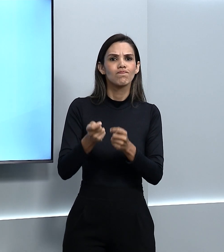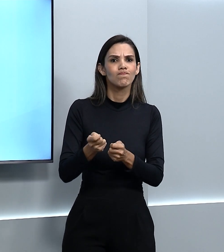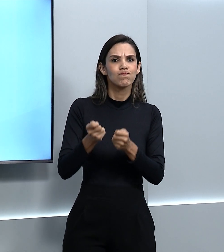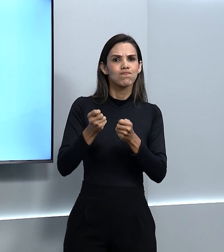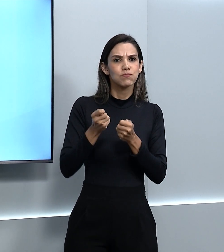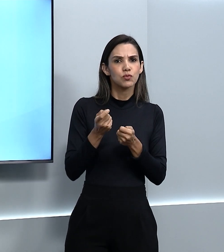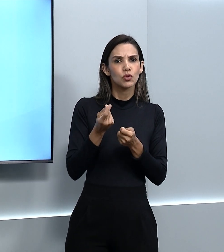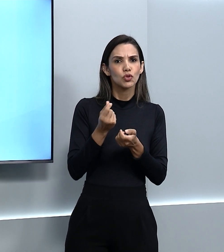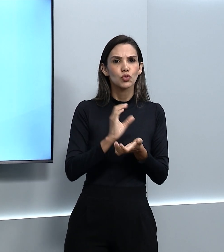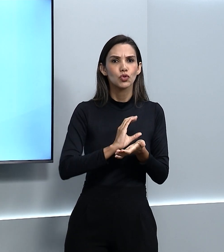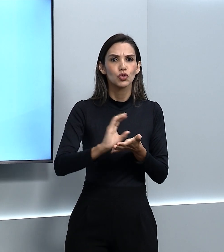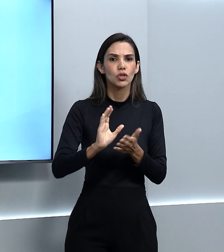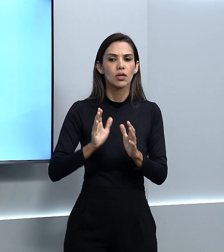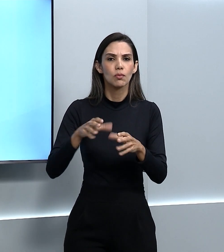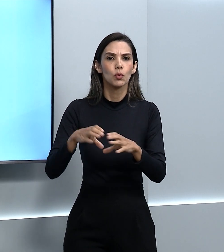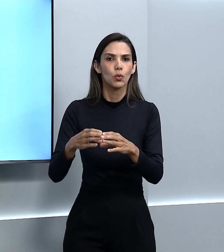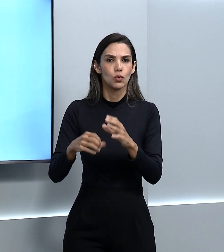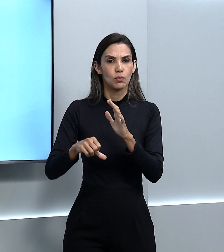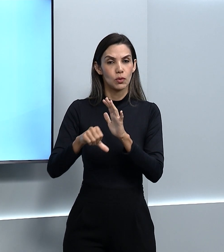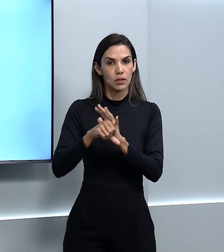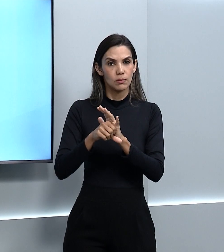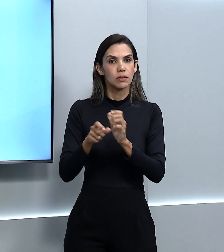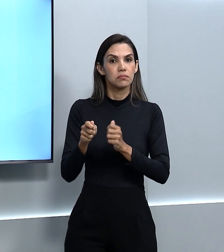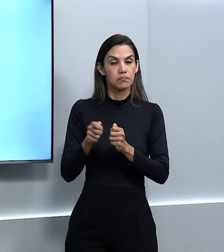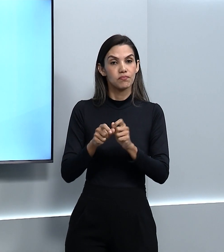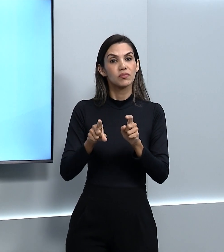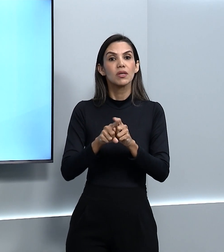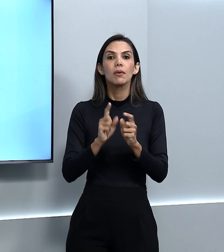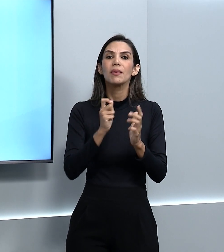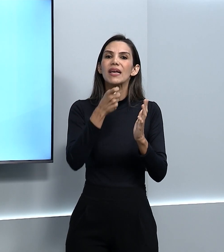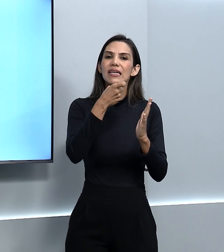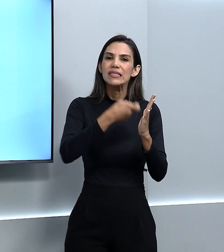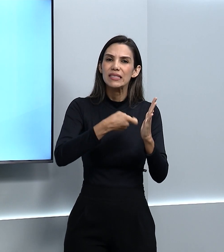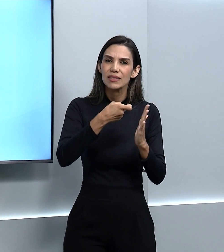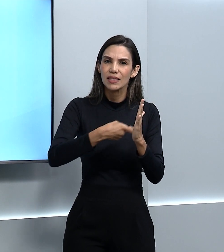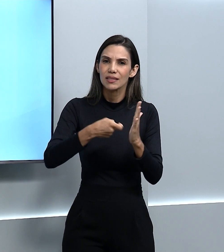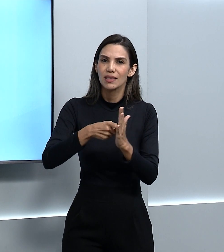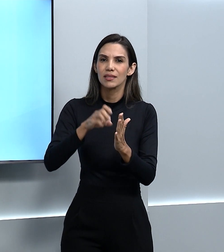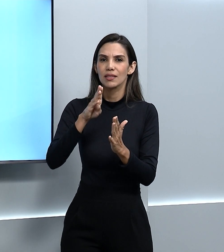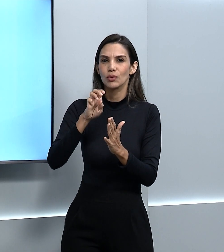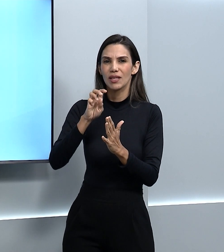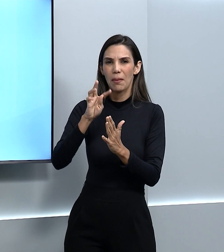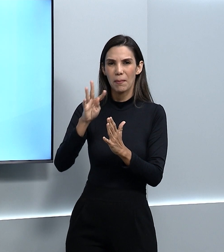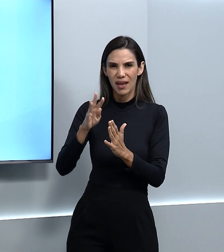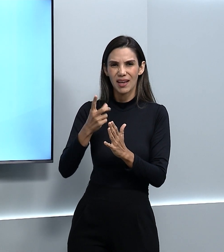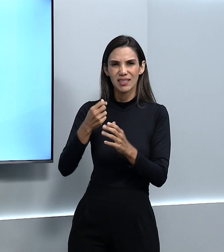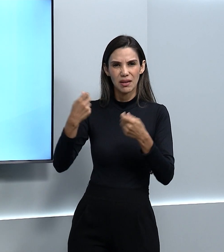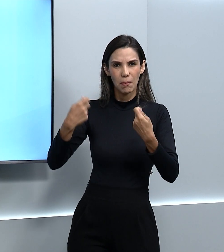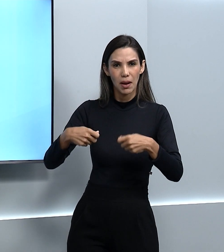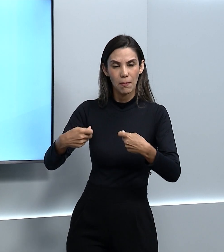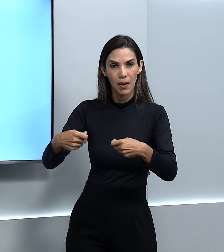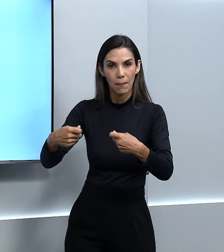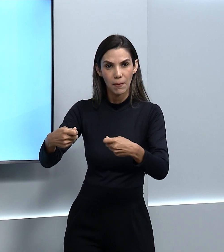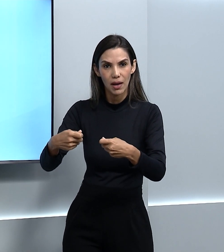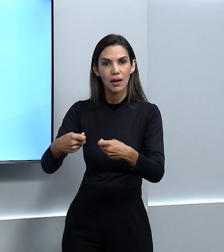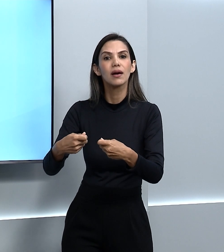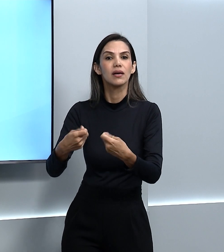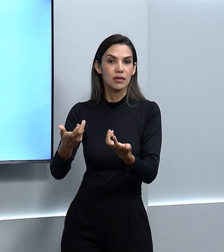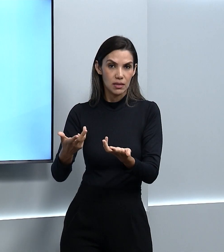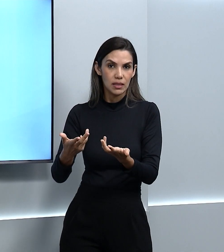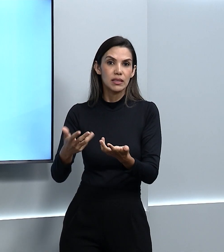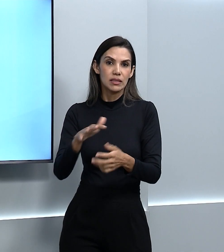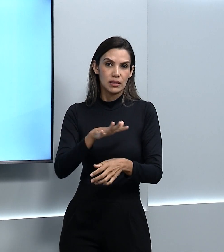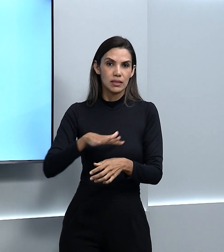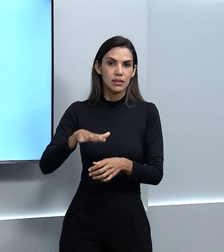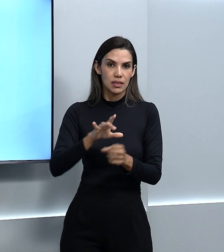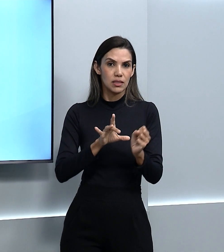facções criminosas. Mas a taxação das bets, que estava previsto no projeto, para financiar ações na